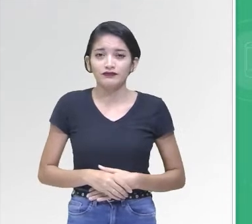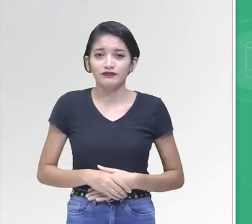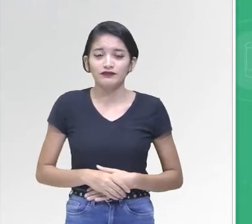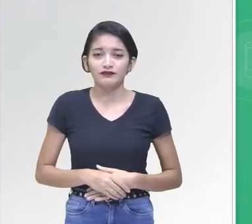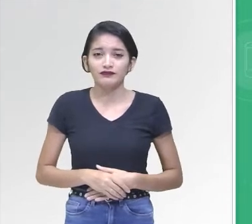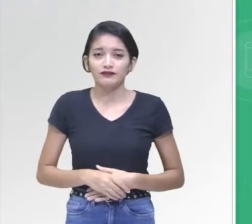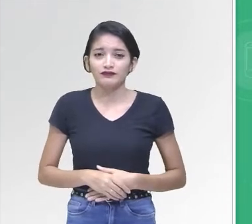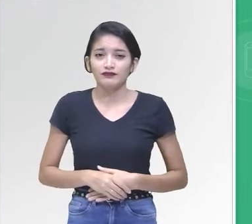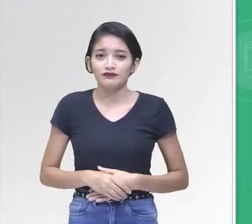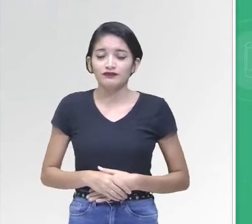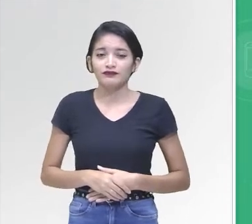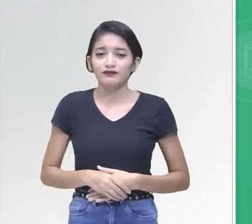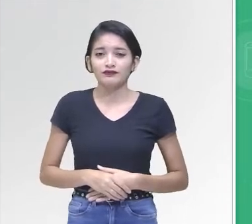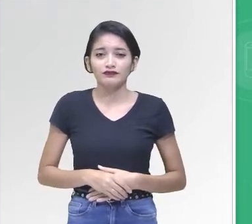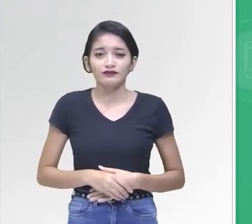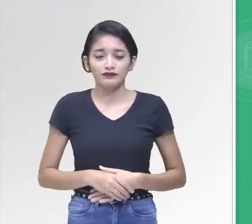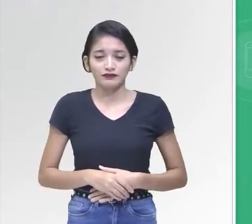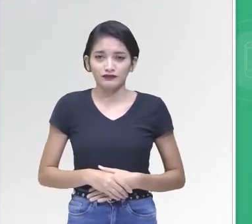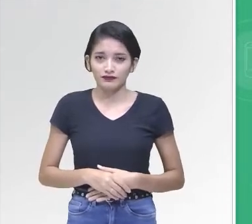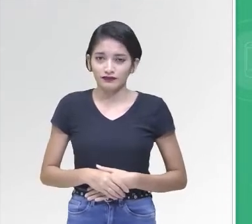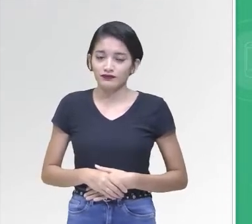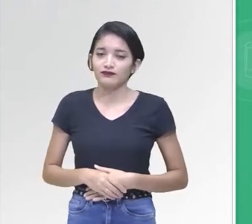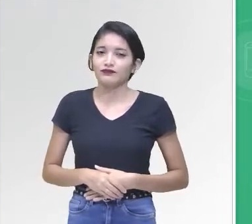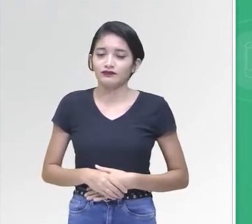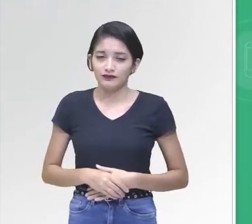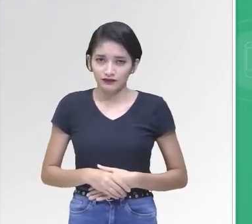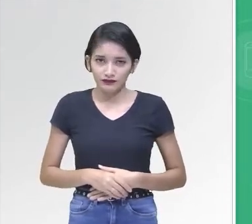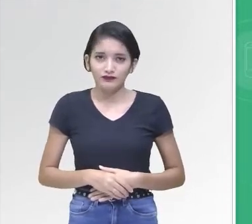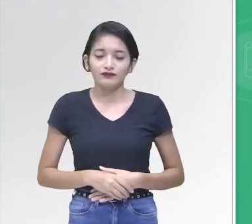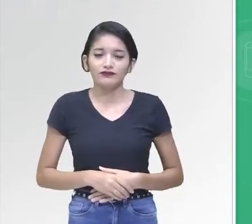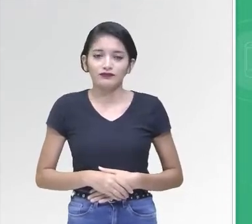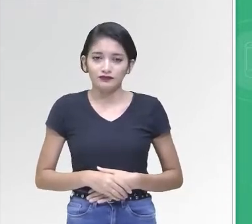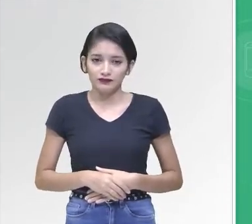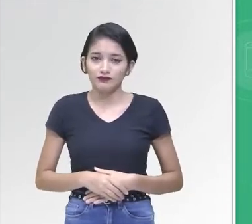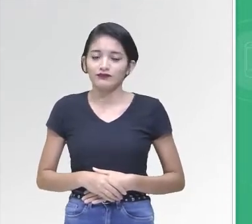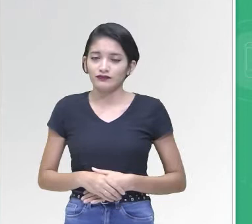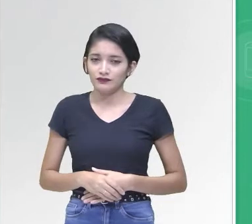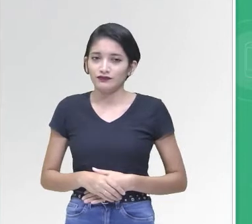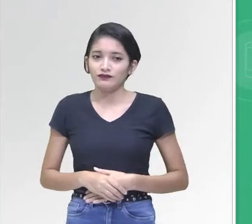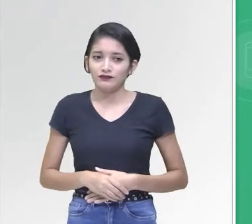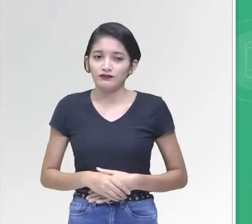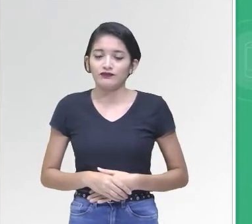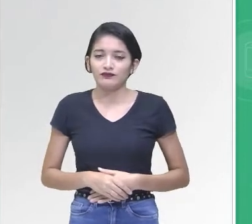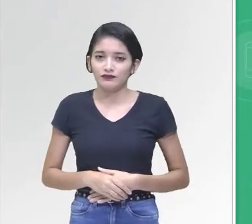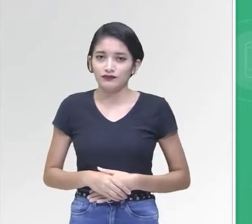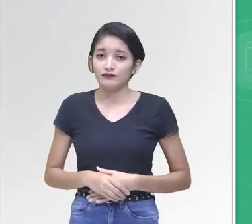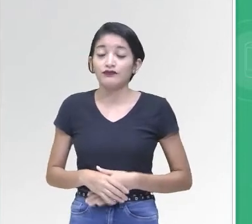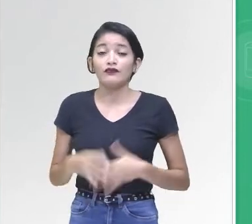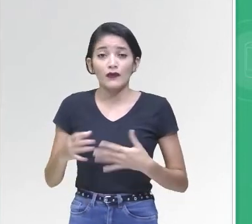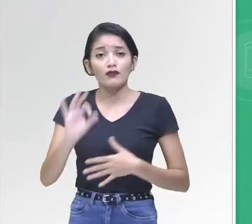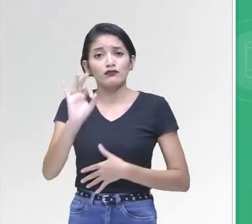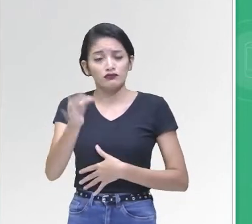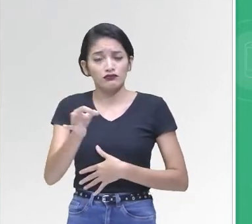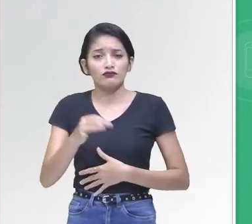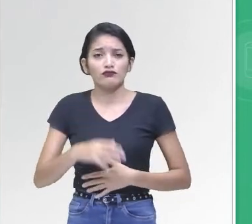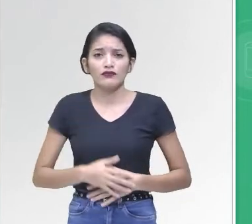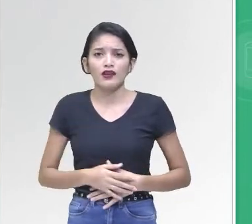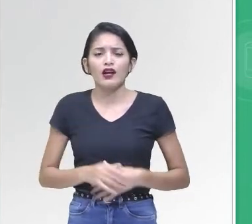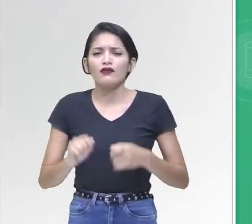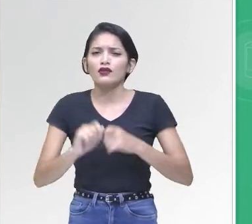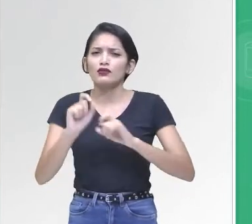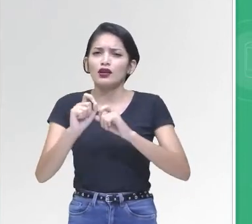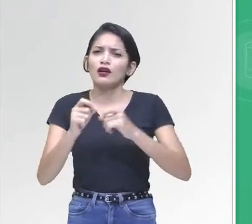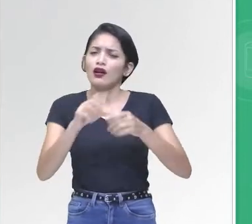ler, aprender, responder, descrever, certo? Ele fez uma